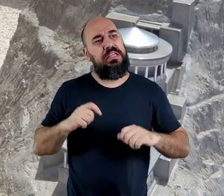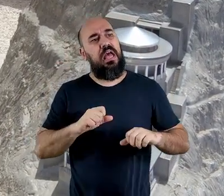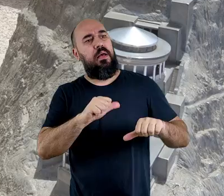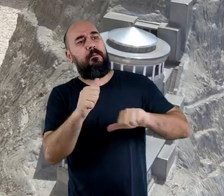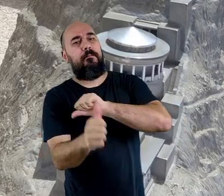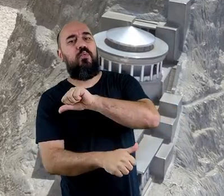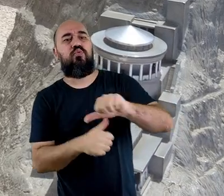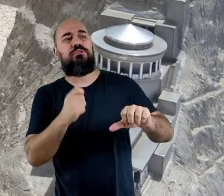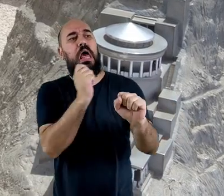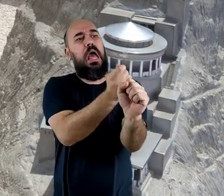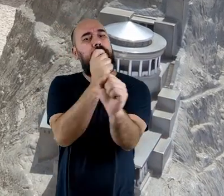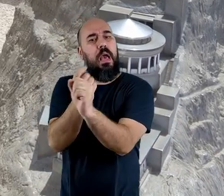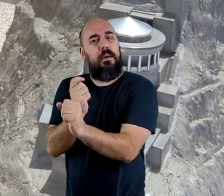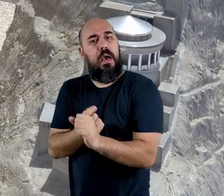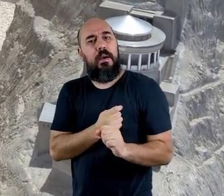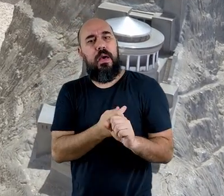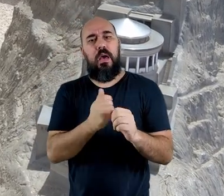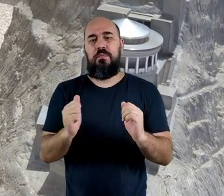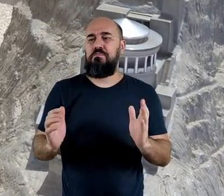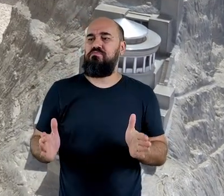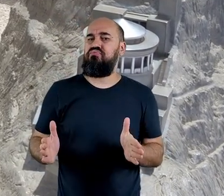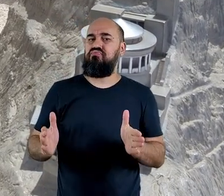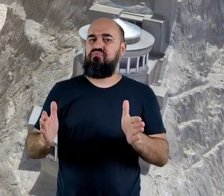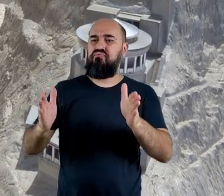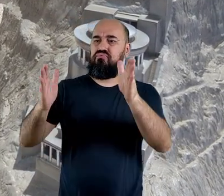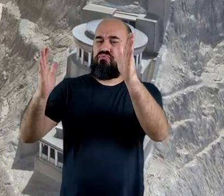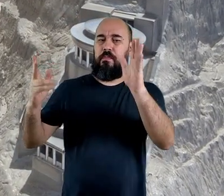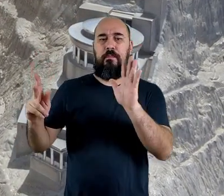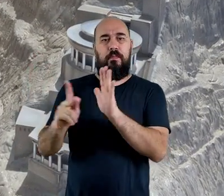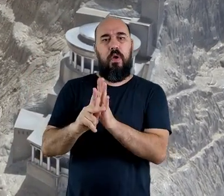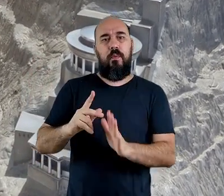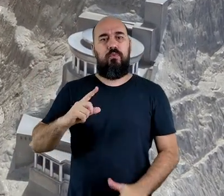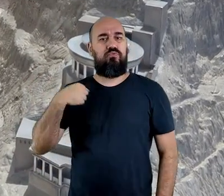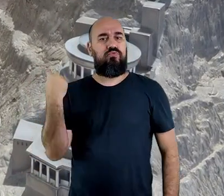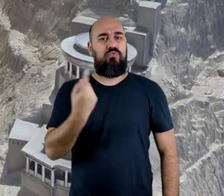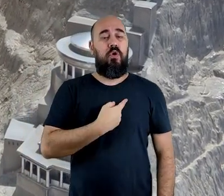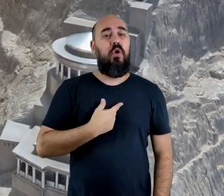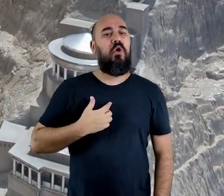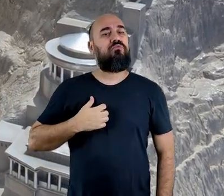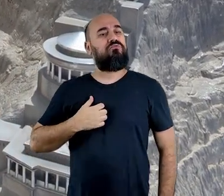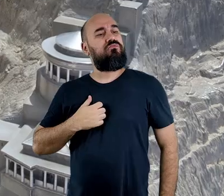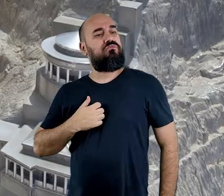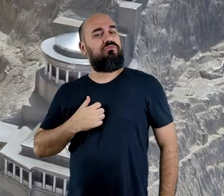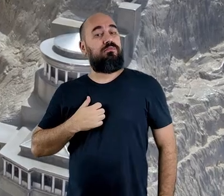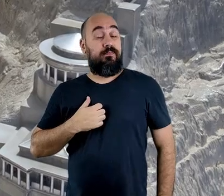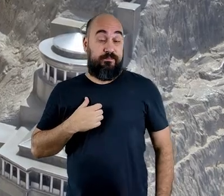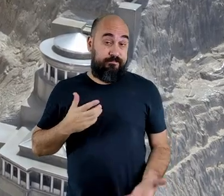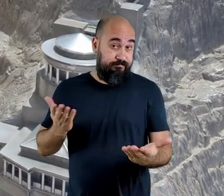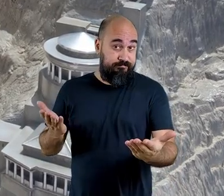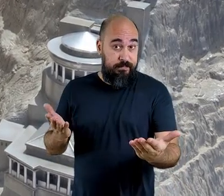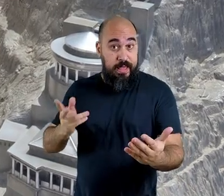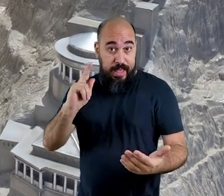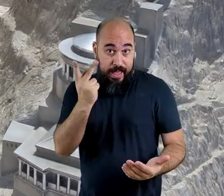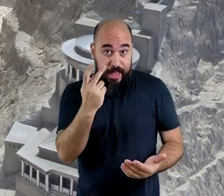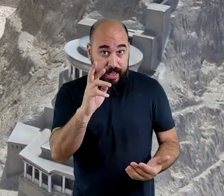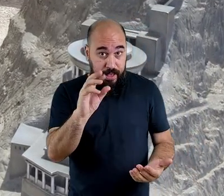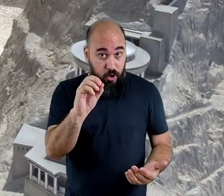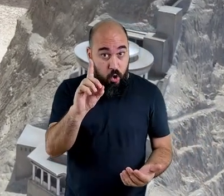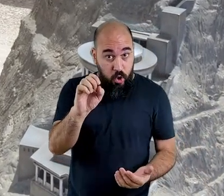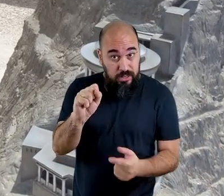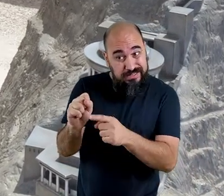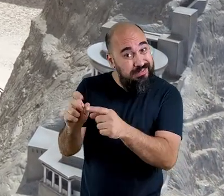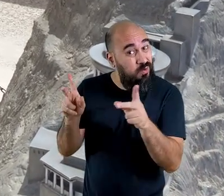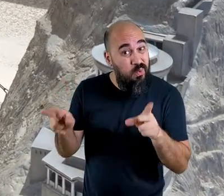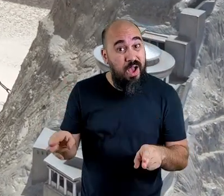de construir nossos próprios edifícios." E eu acho que aqui Herodes também está observando o mesmo conceito e demonstrando-o